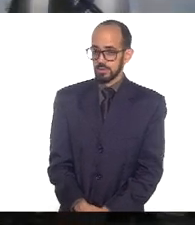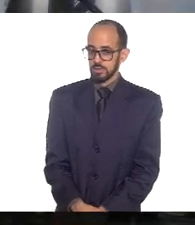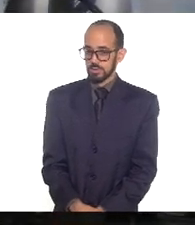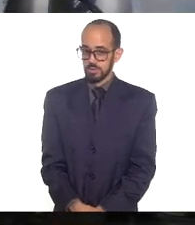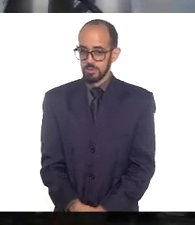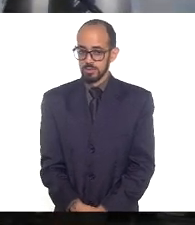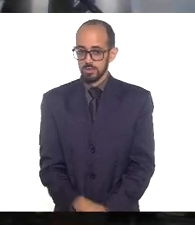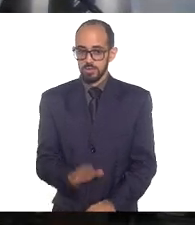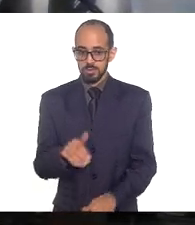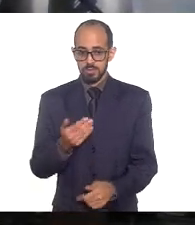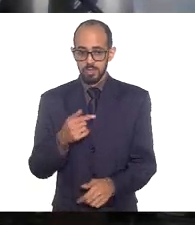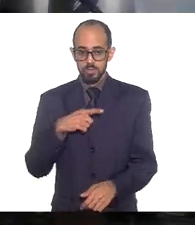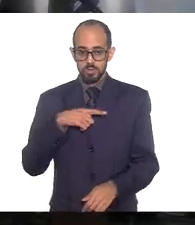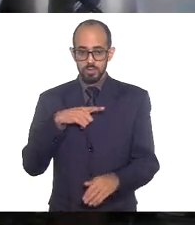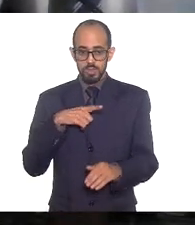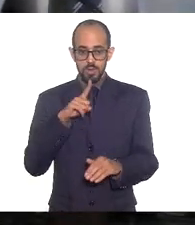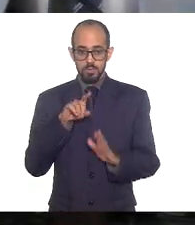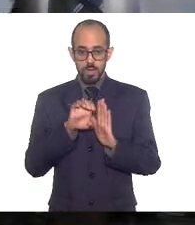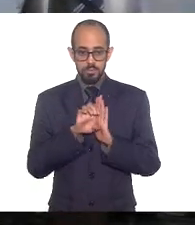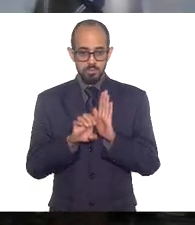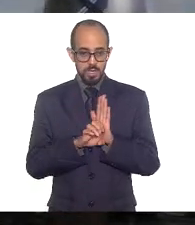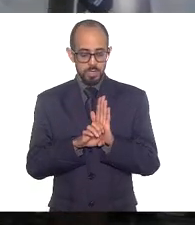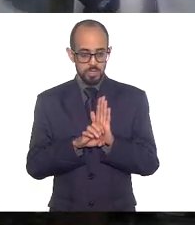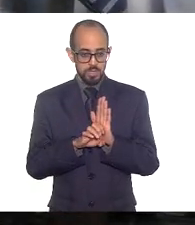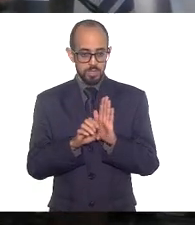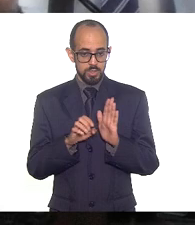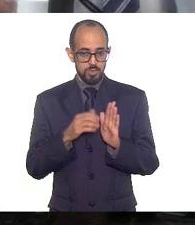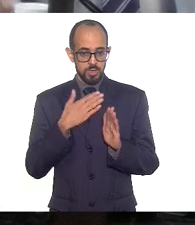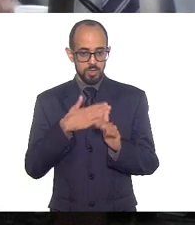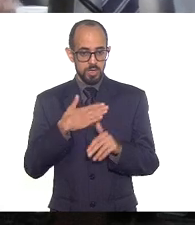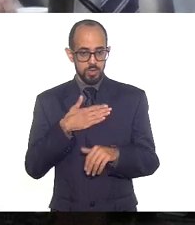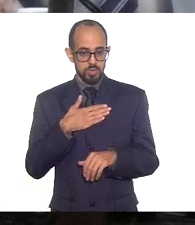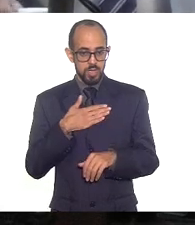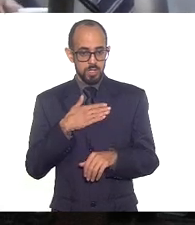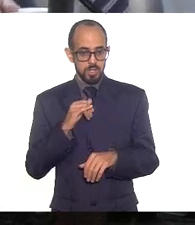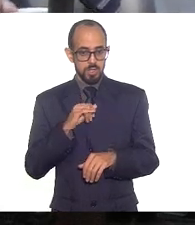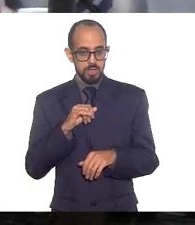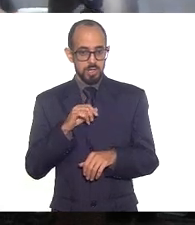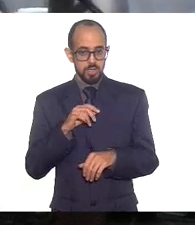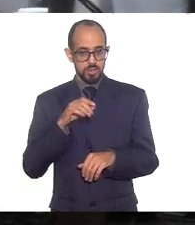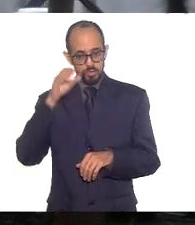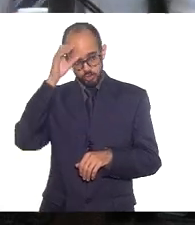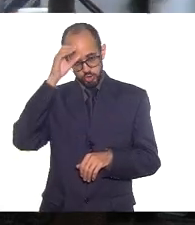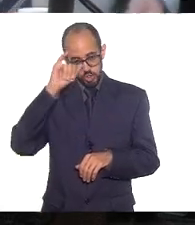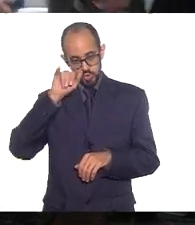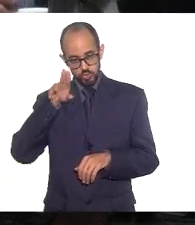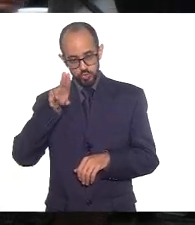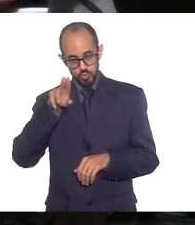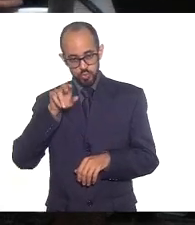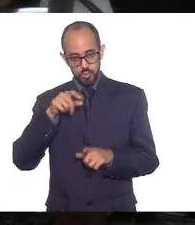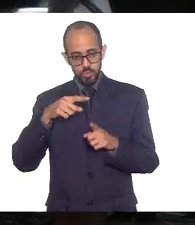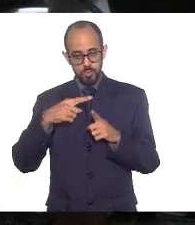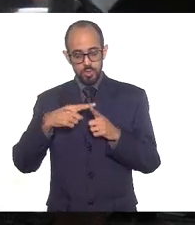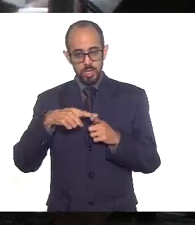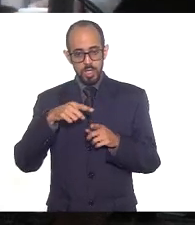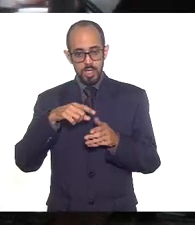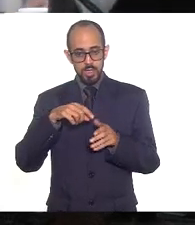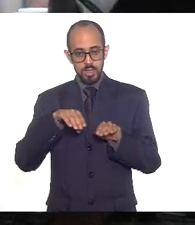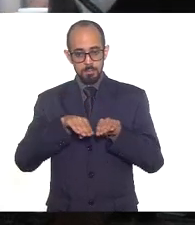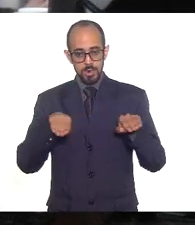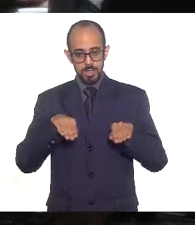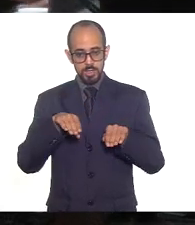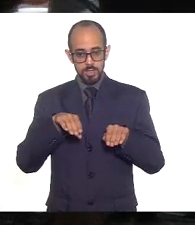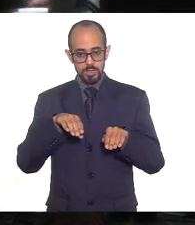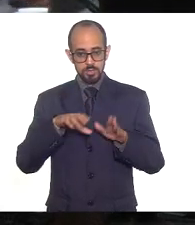tenho a emenda queria consultar a tia Ju que é de autoria da bancada do PSOL se